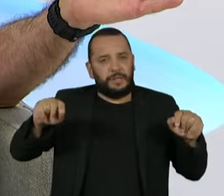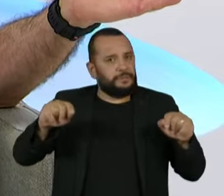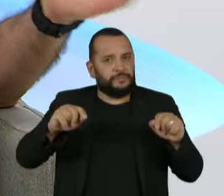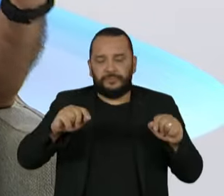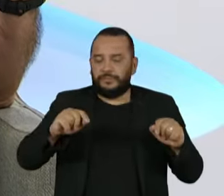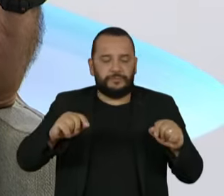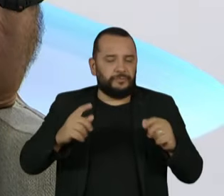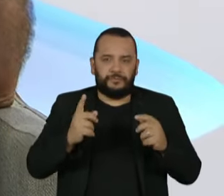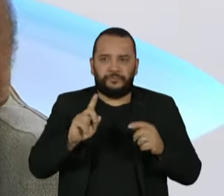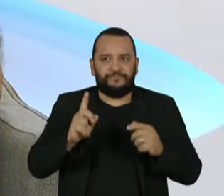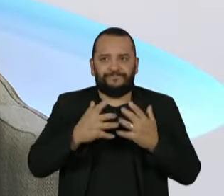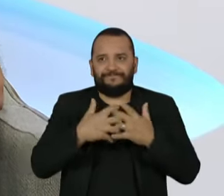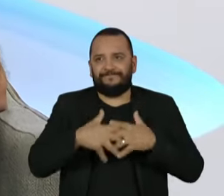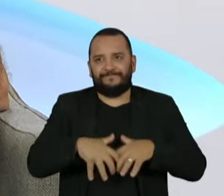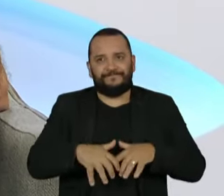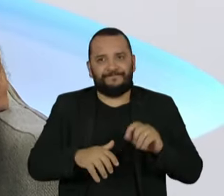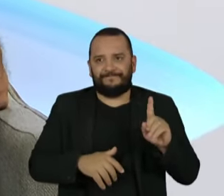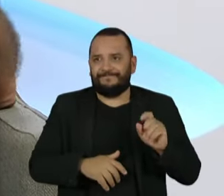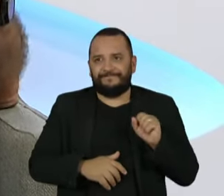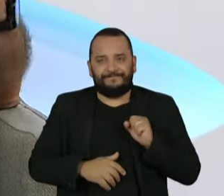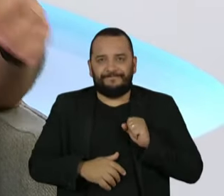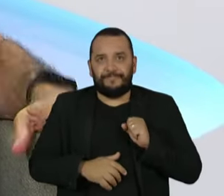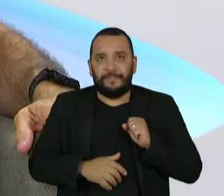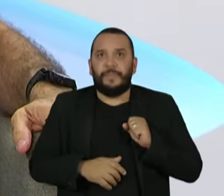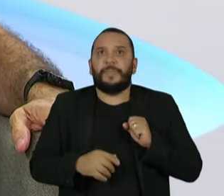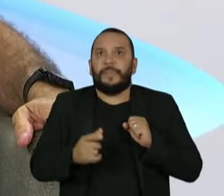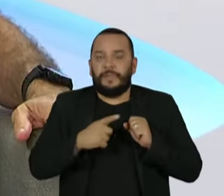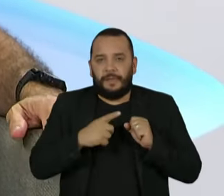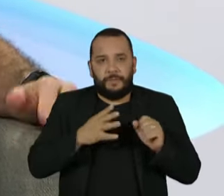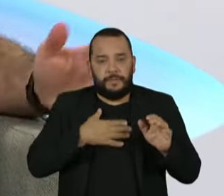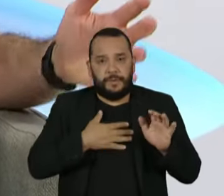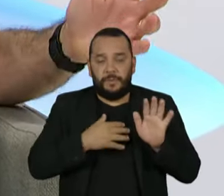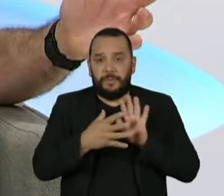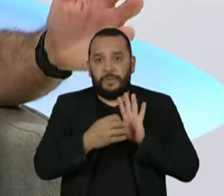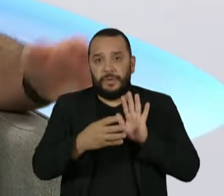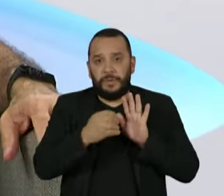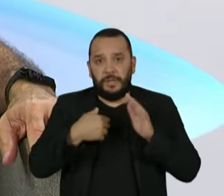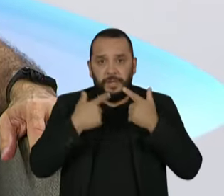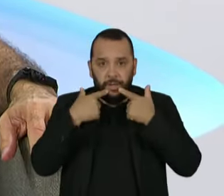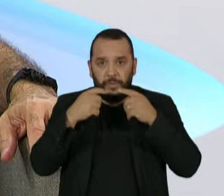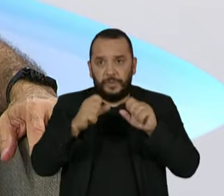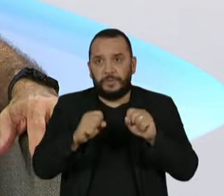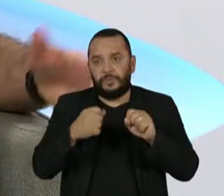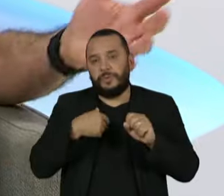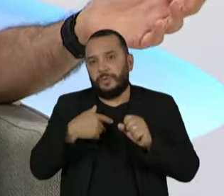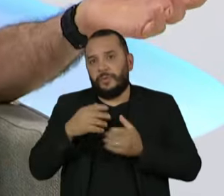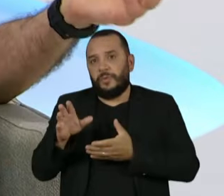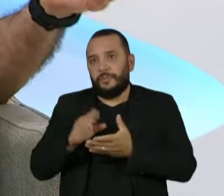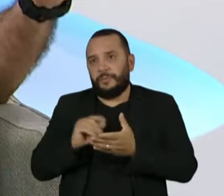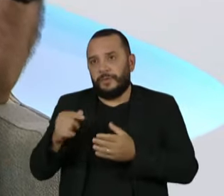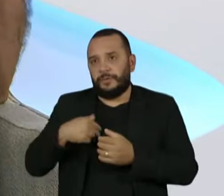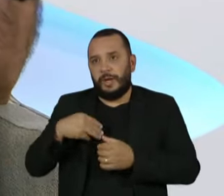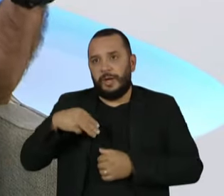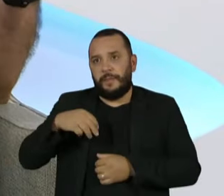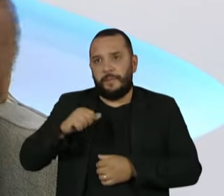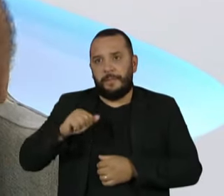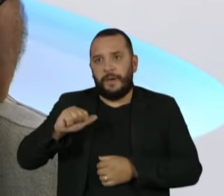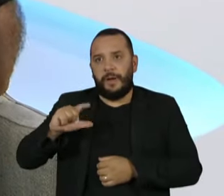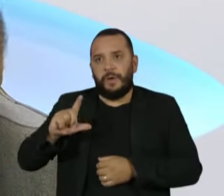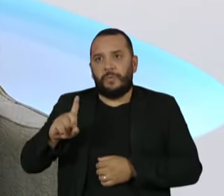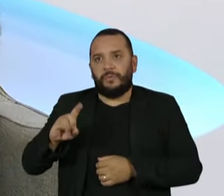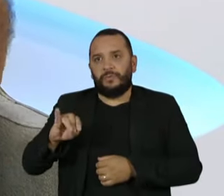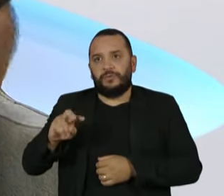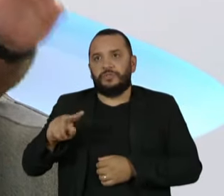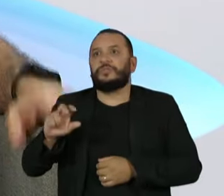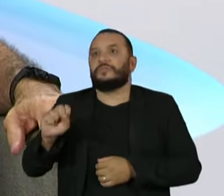funcionar em última análise eu pego o meu modelo linguístico e rodo ele a partir das Maldivas por exemplo e as Maldivas disse tudo bem